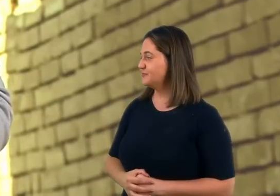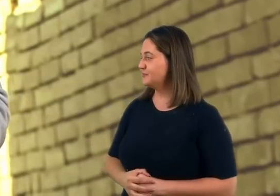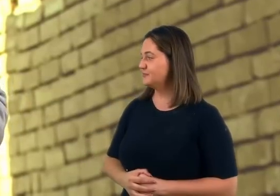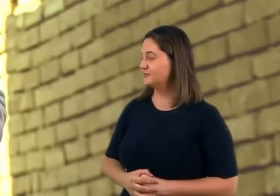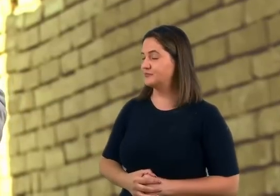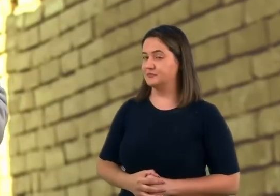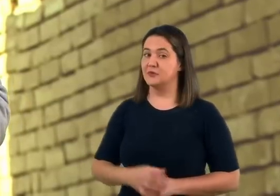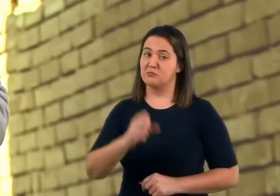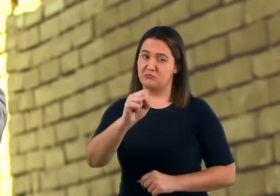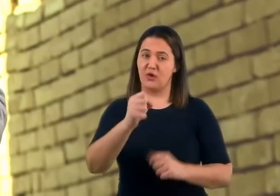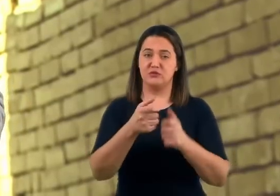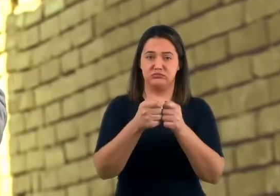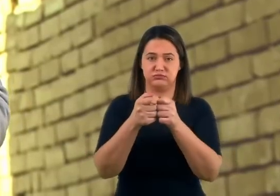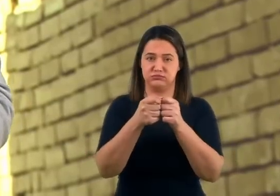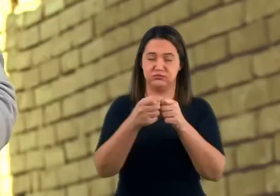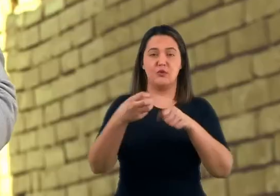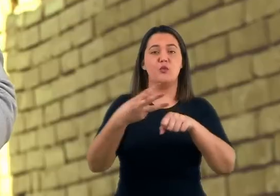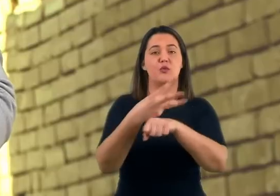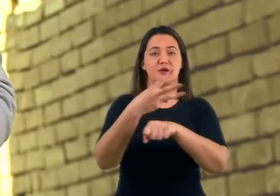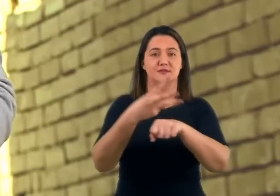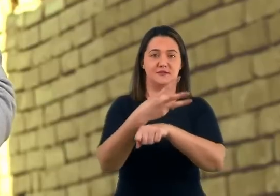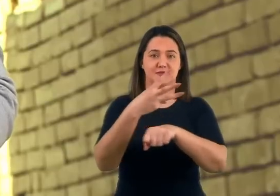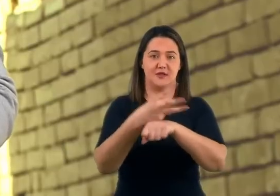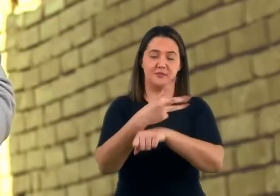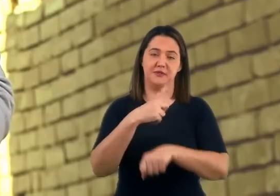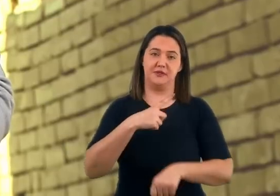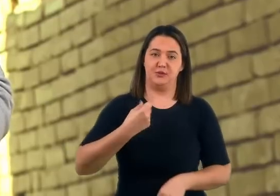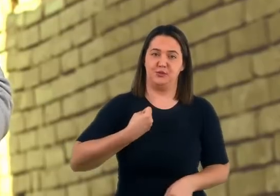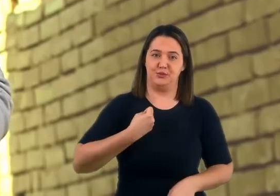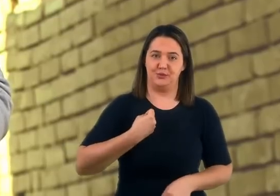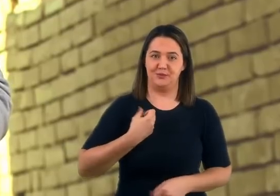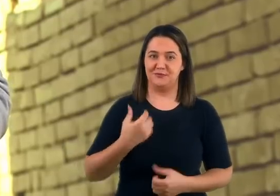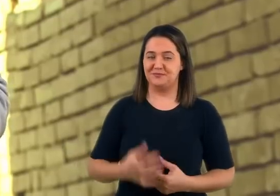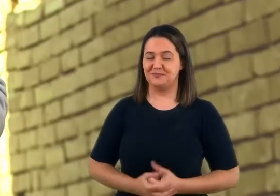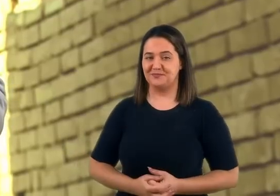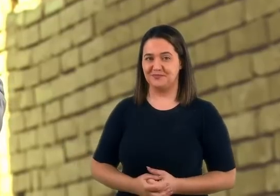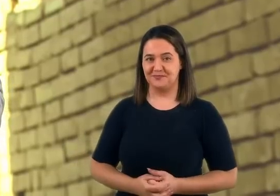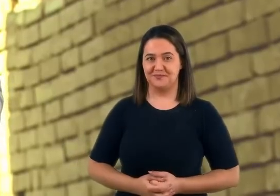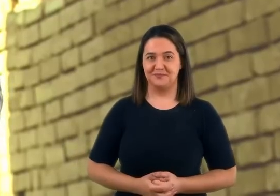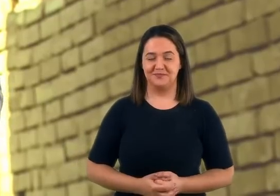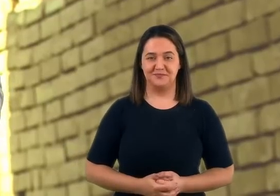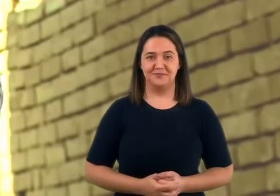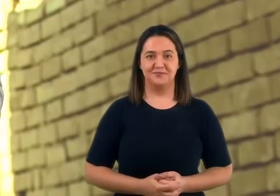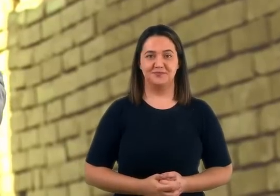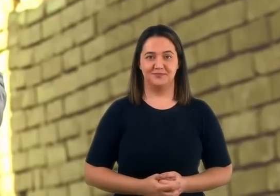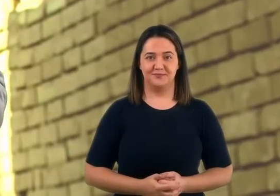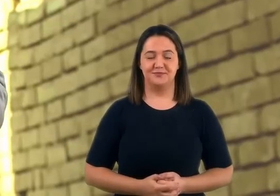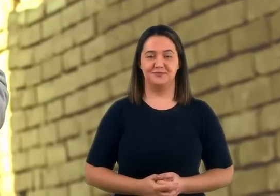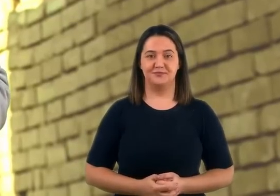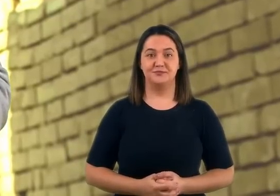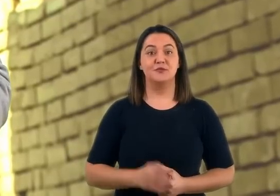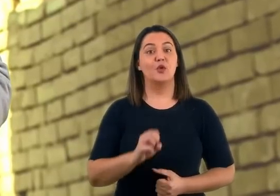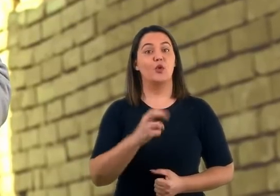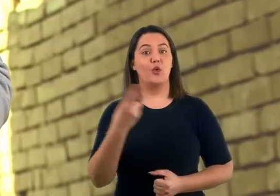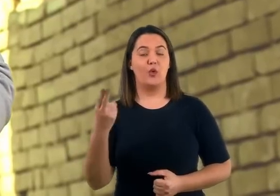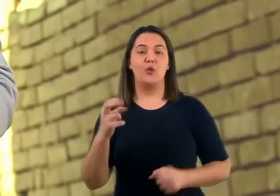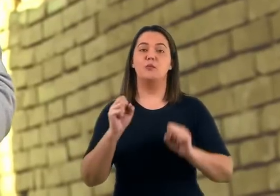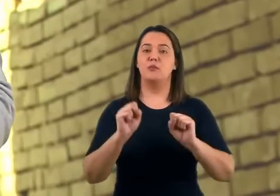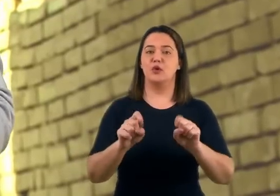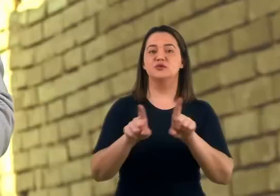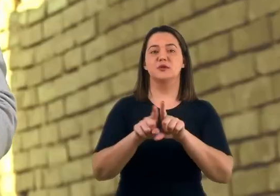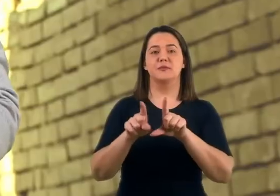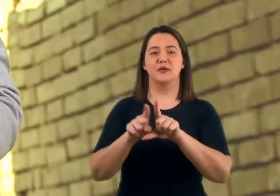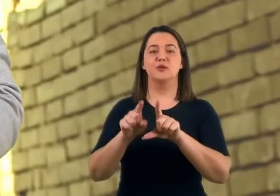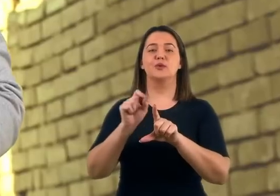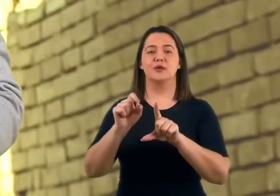27 3121 ou mandar uma mensagem pelo WhatsApp 0 Operadora 12 98244 0077.